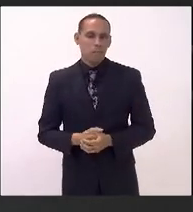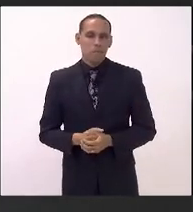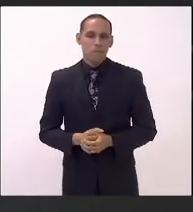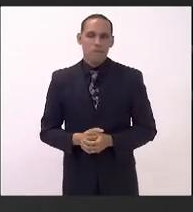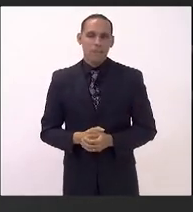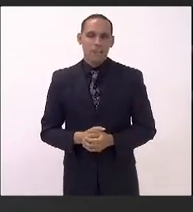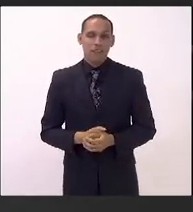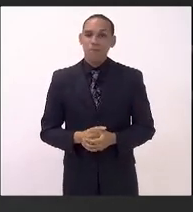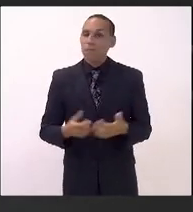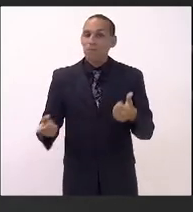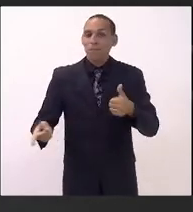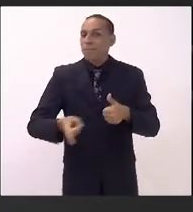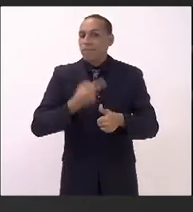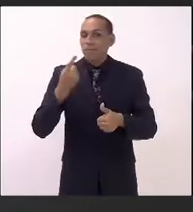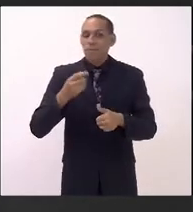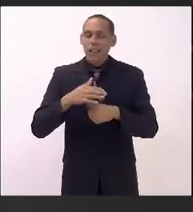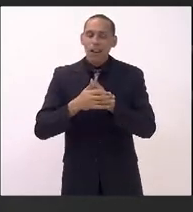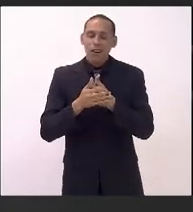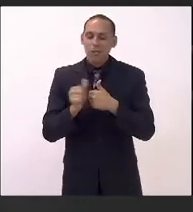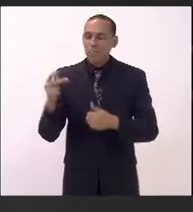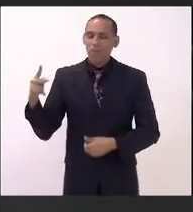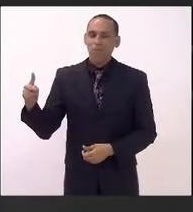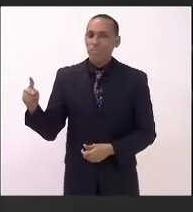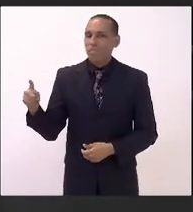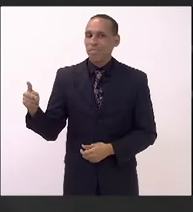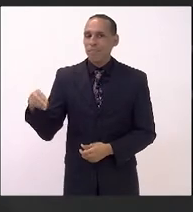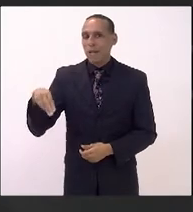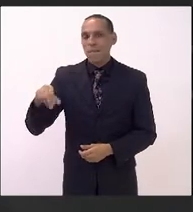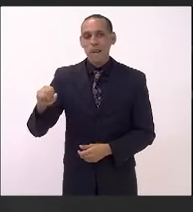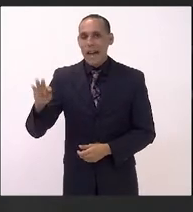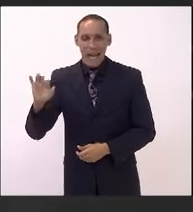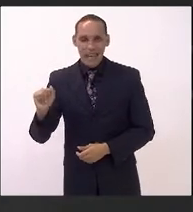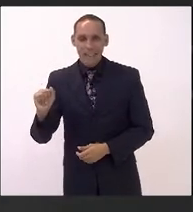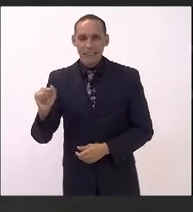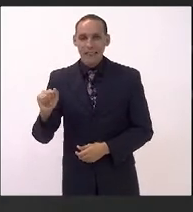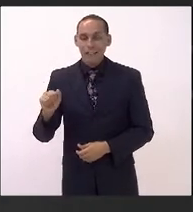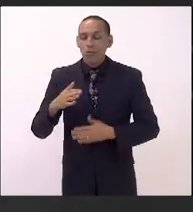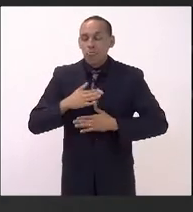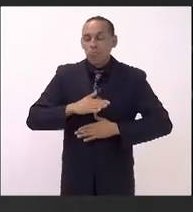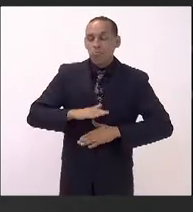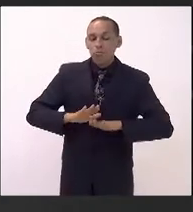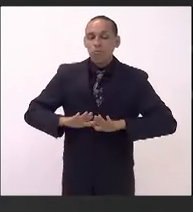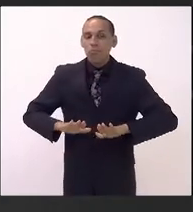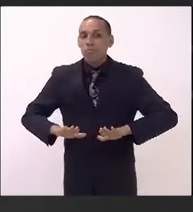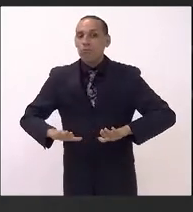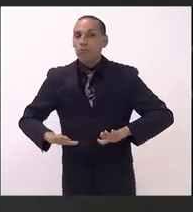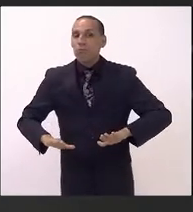Então, primeiro carinho da Marta, né? É a pessoa que é quietinha na dela,